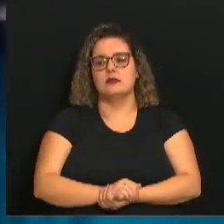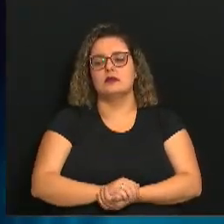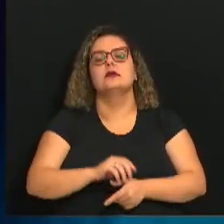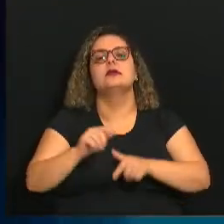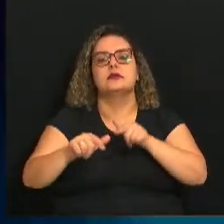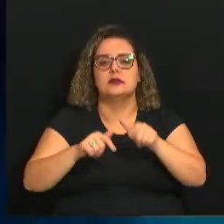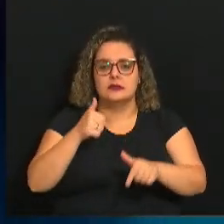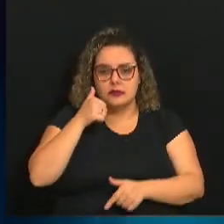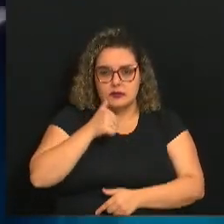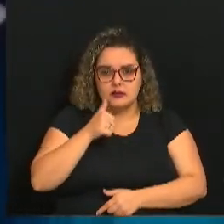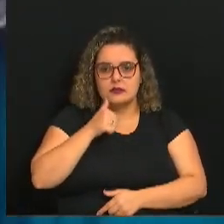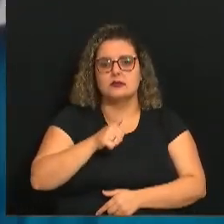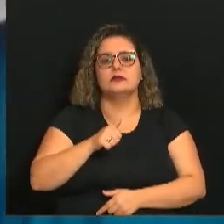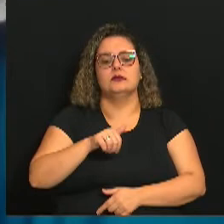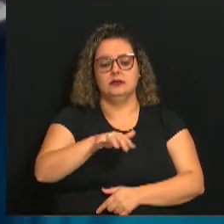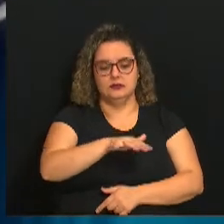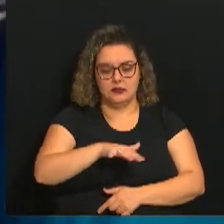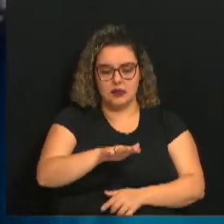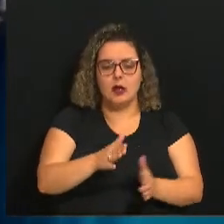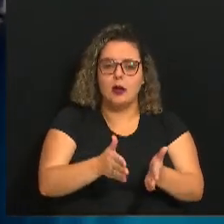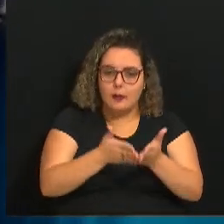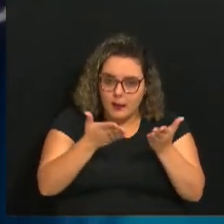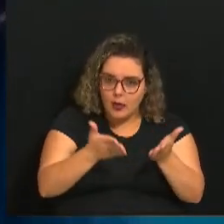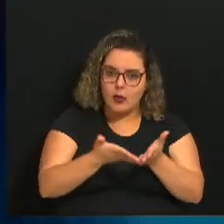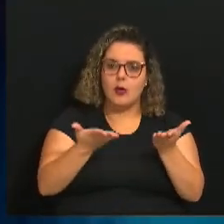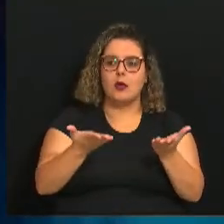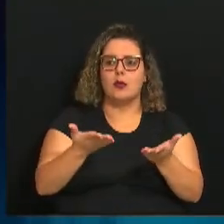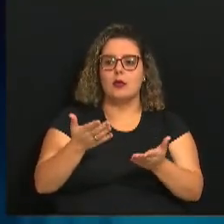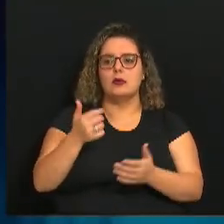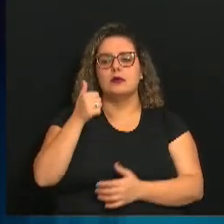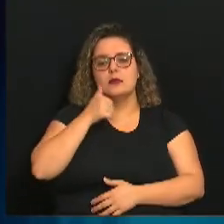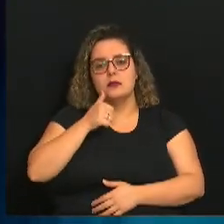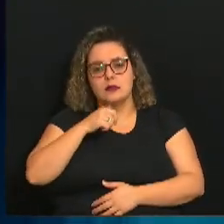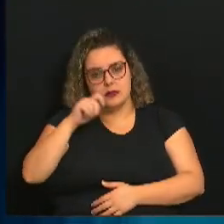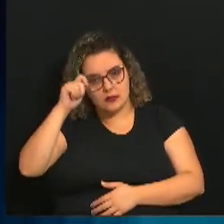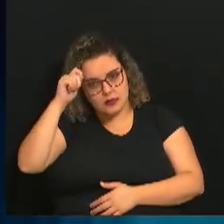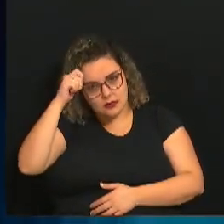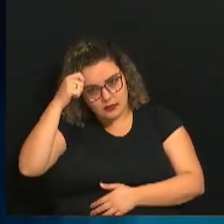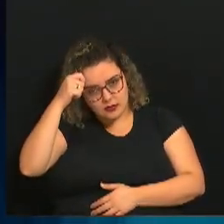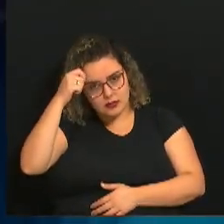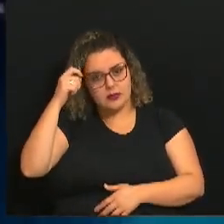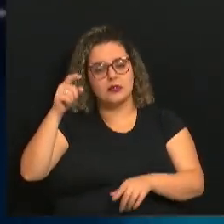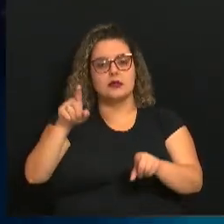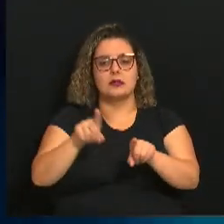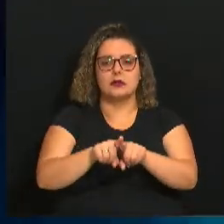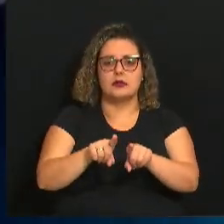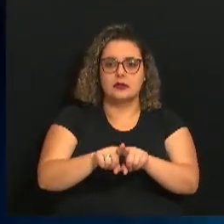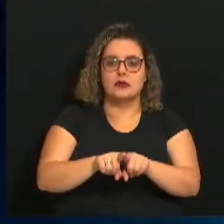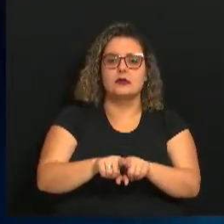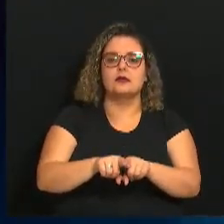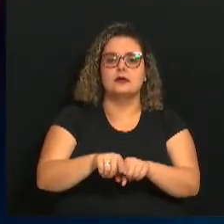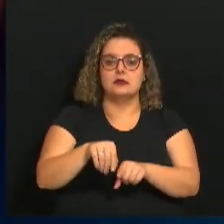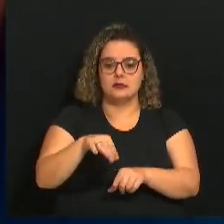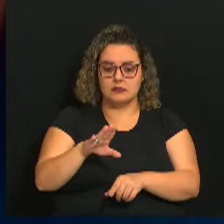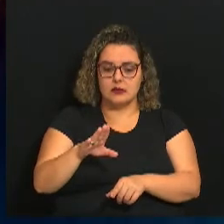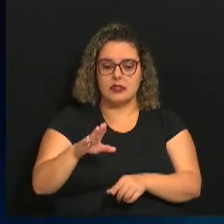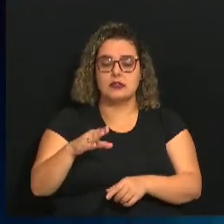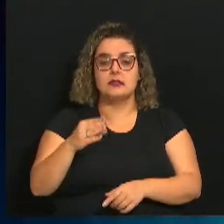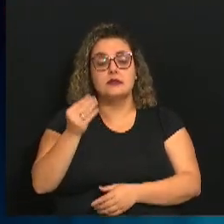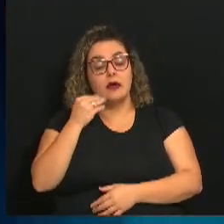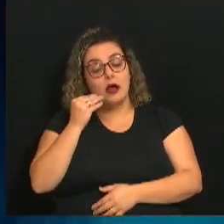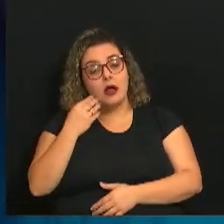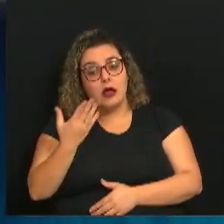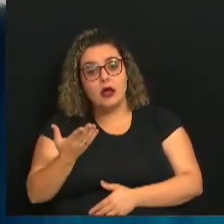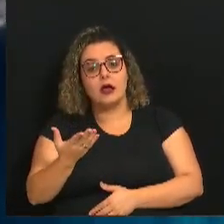trabalhadoras, das mulheres periféricas, das mulheres negras, das mulheres mais vulneráveis, né? Das mulheres